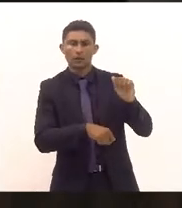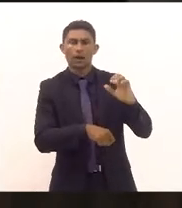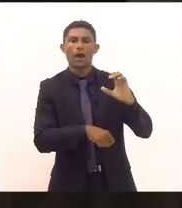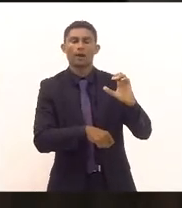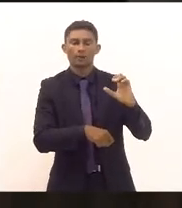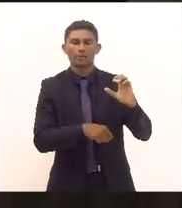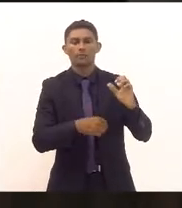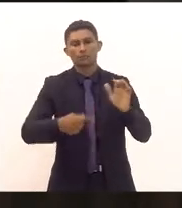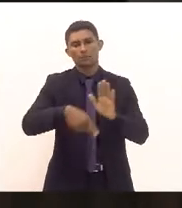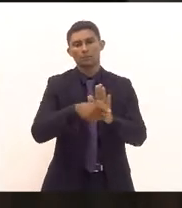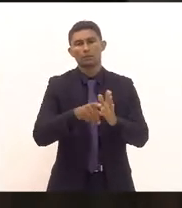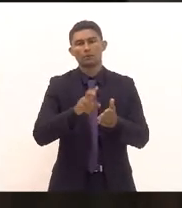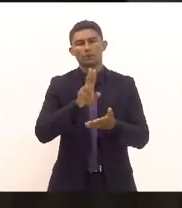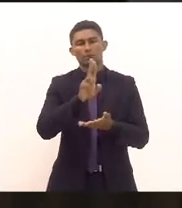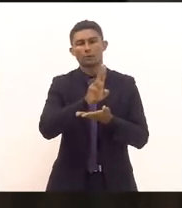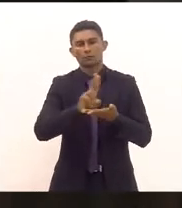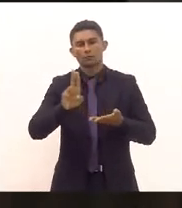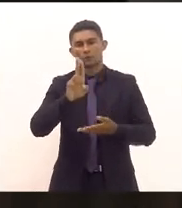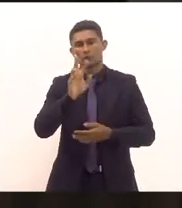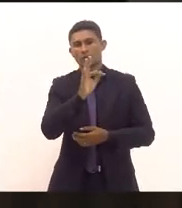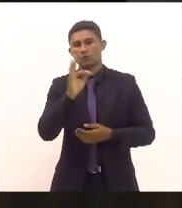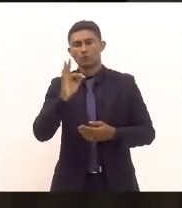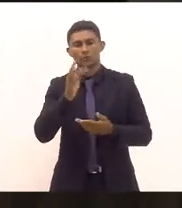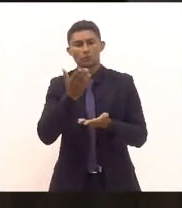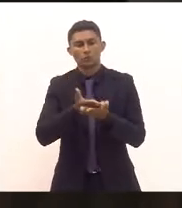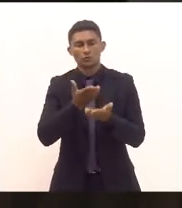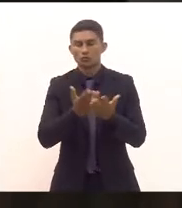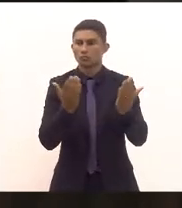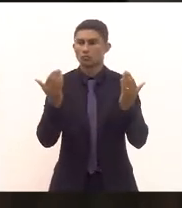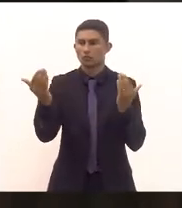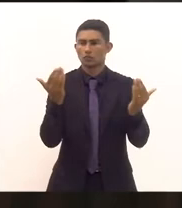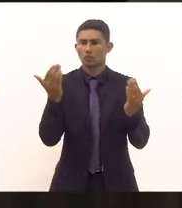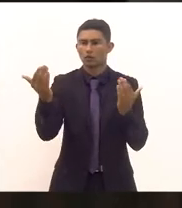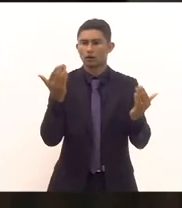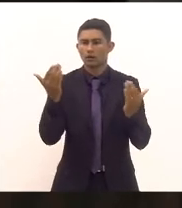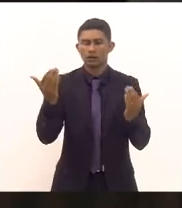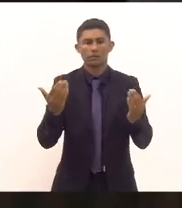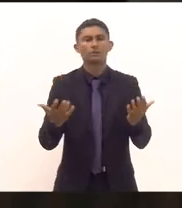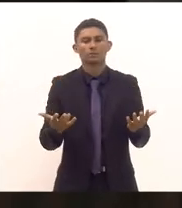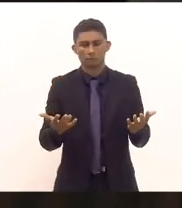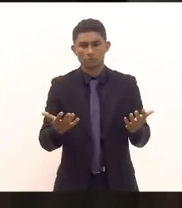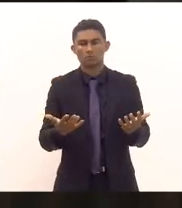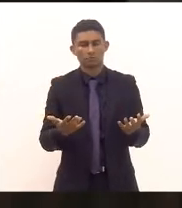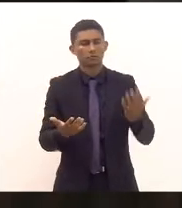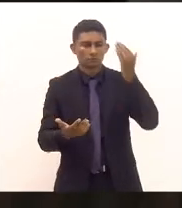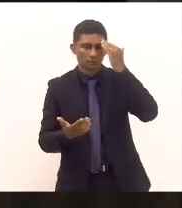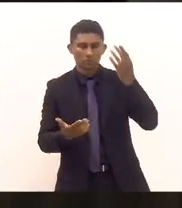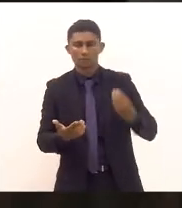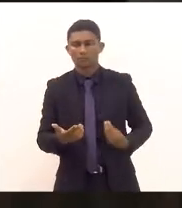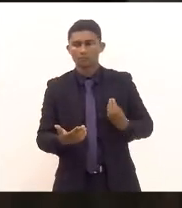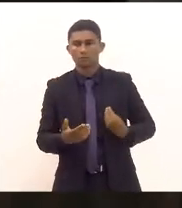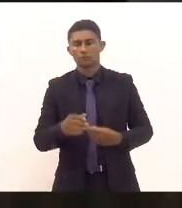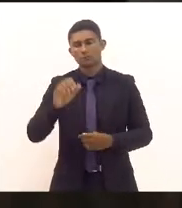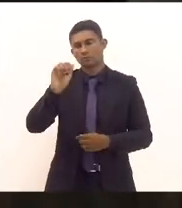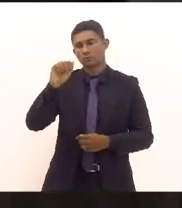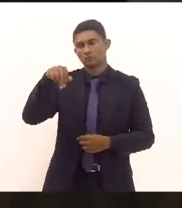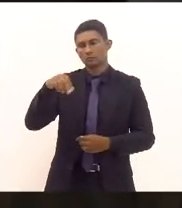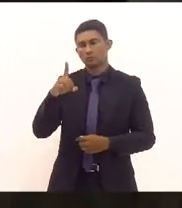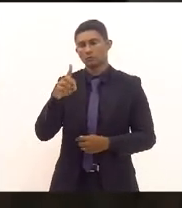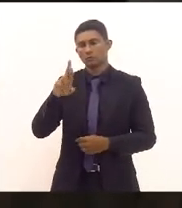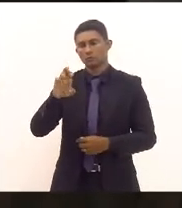UFF né que o Instituto de estudos comparados e administração de conflitos Obrigada pela presença do André